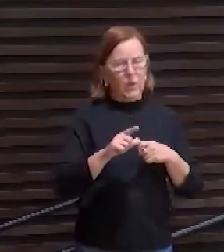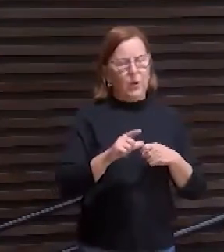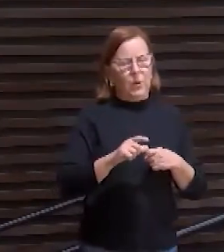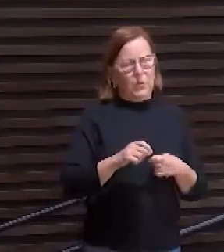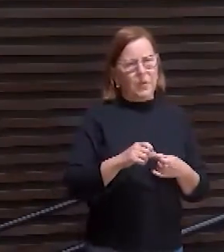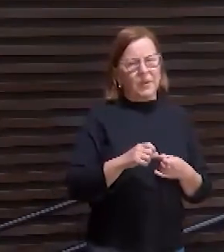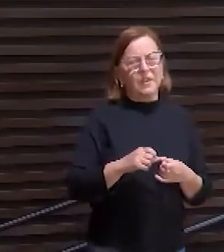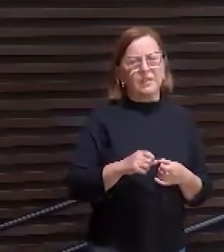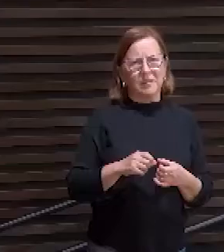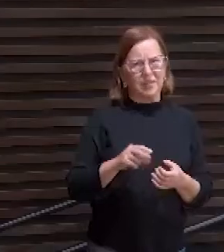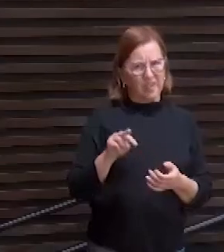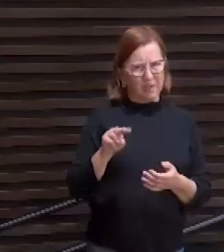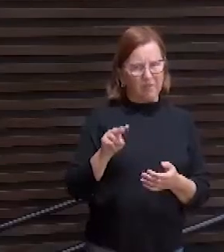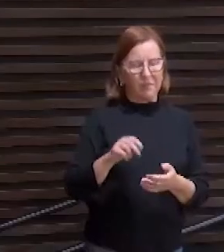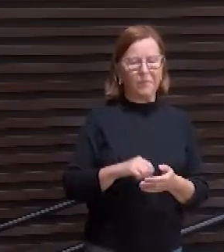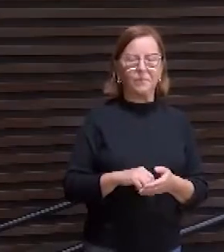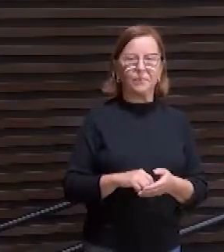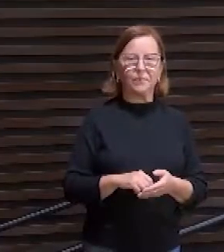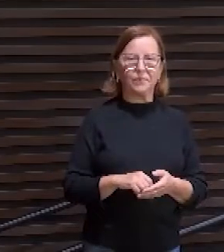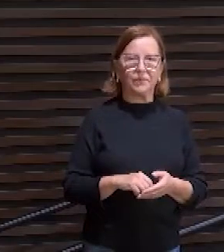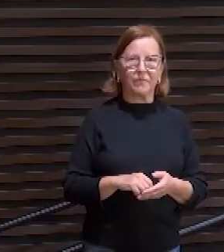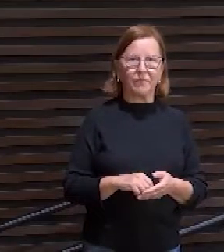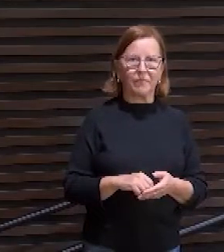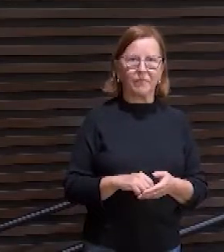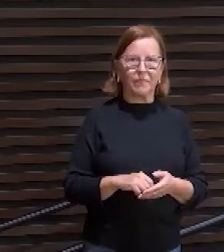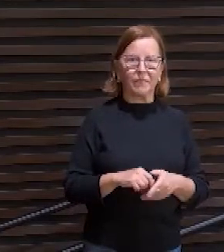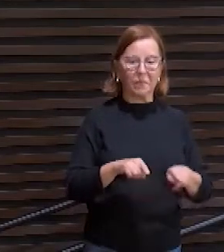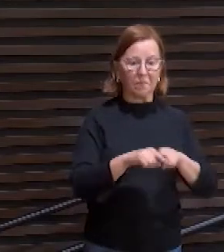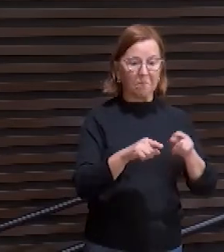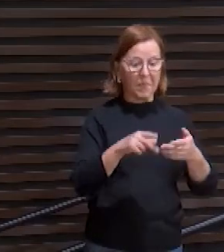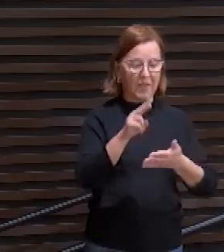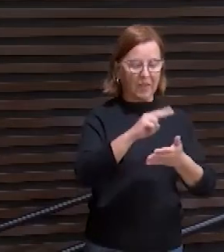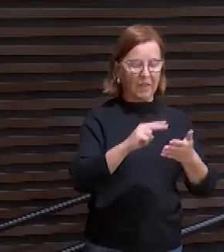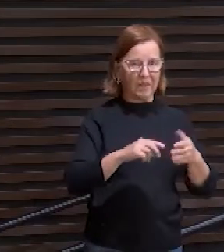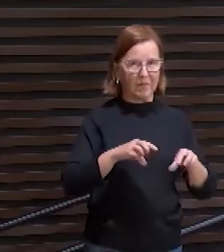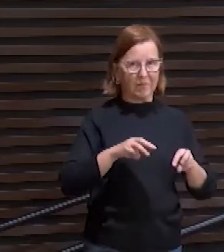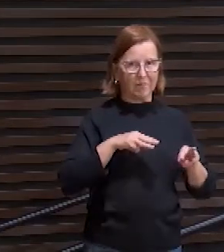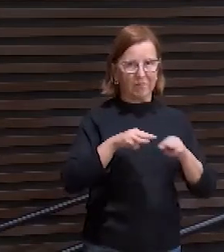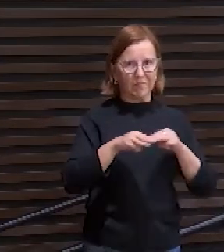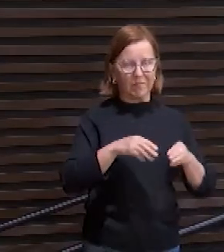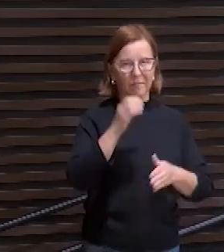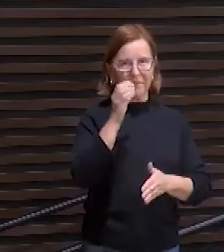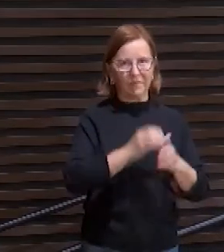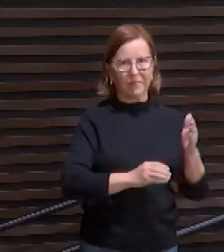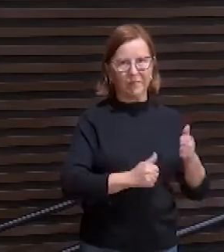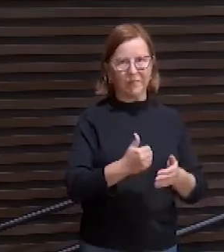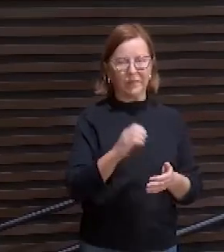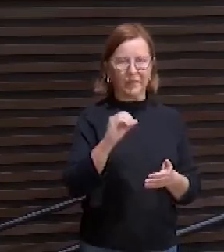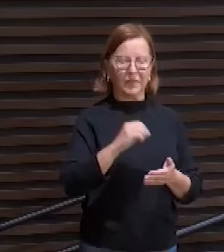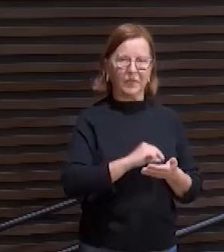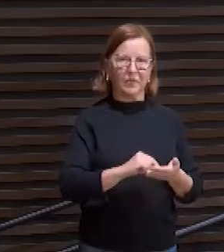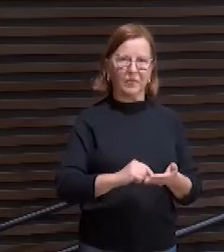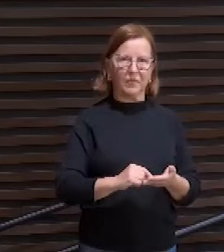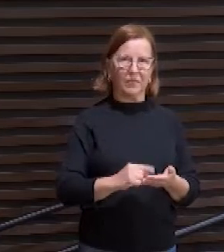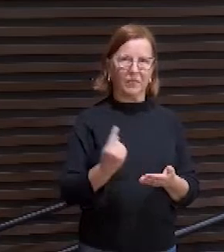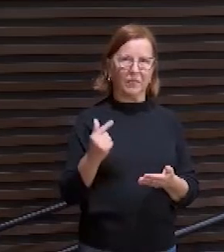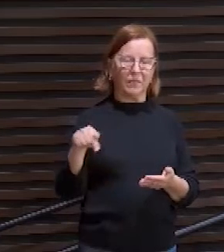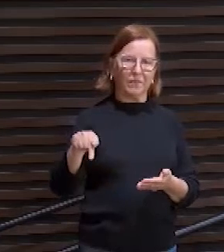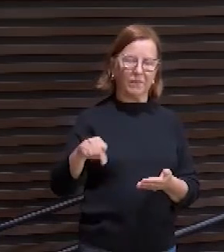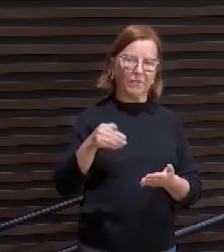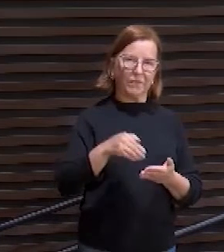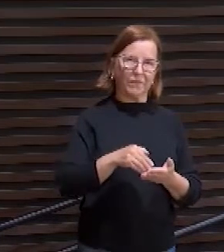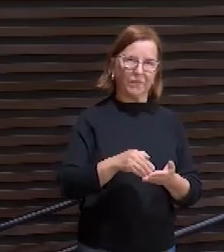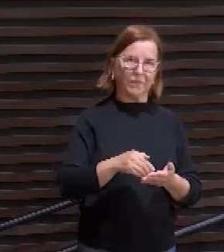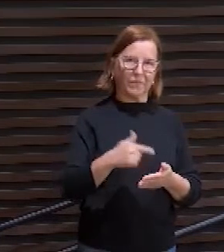nós vamos seguir aqui no livro de Marcos, capítulo 10, do versículo 17